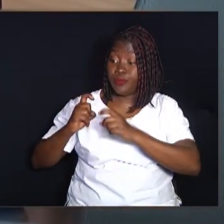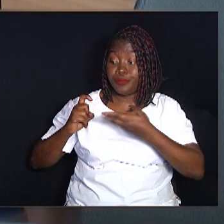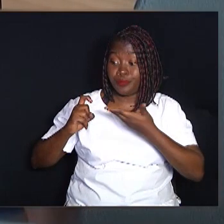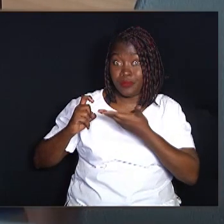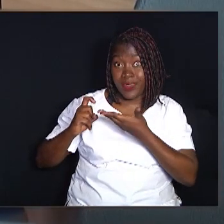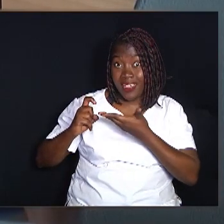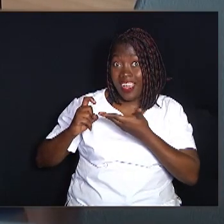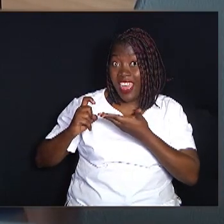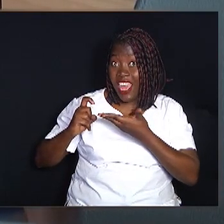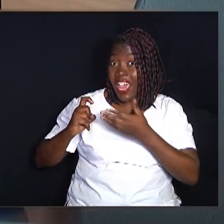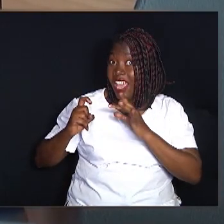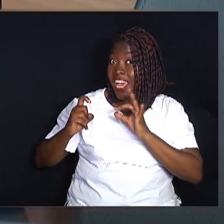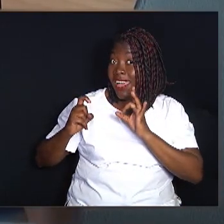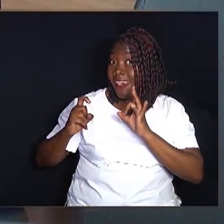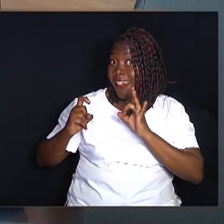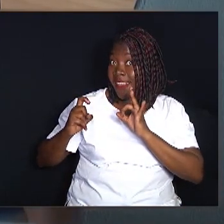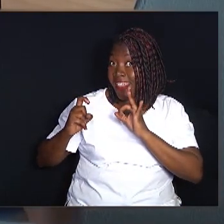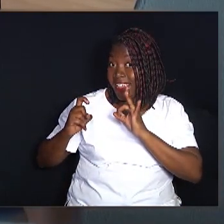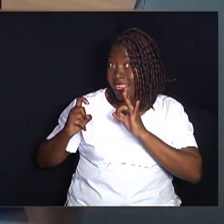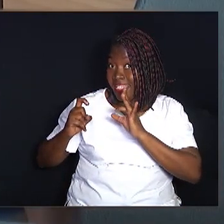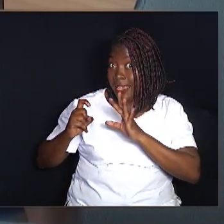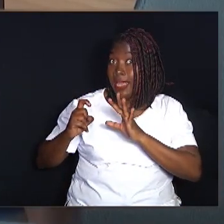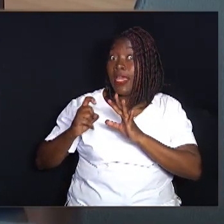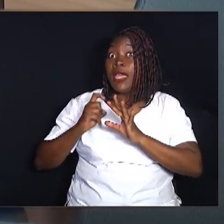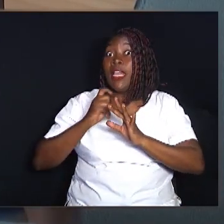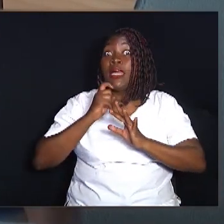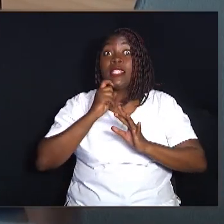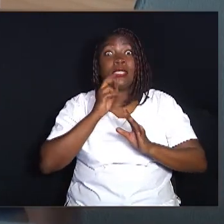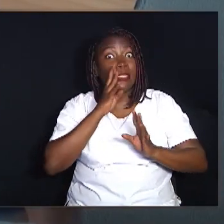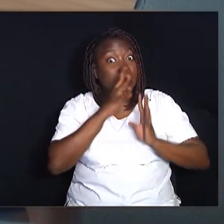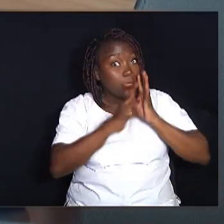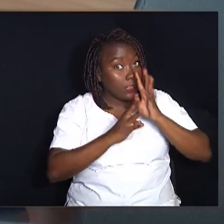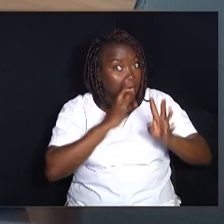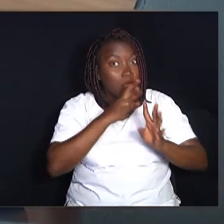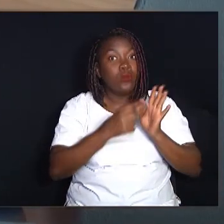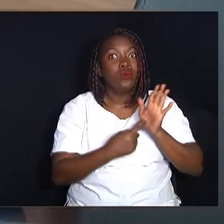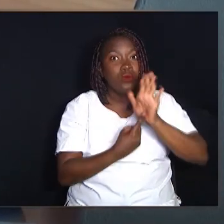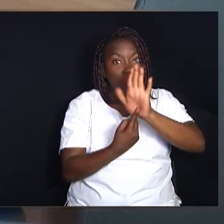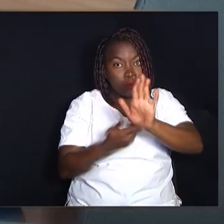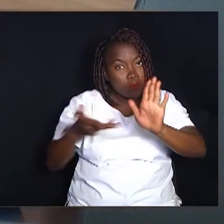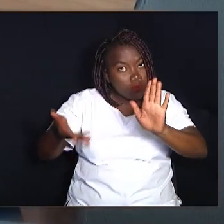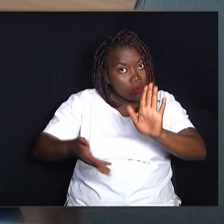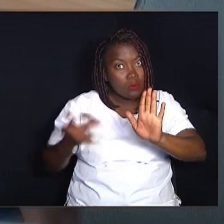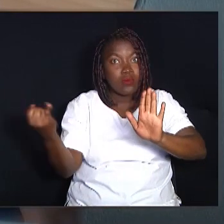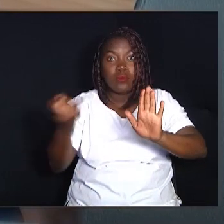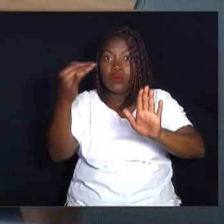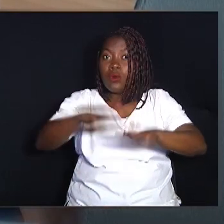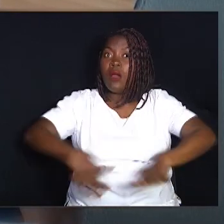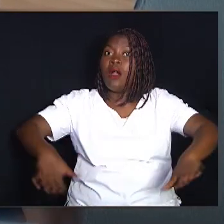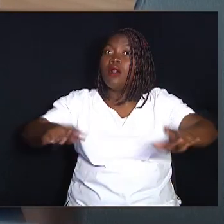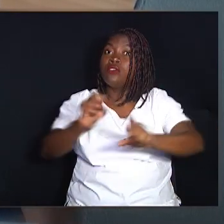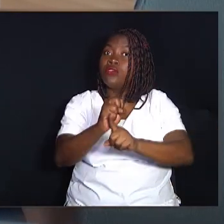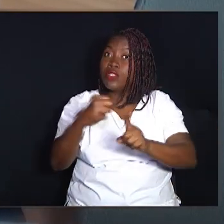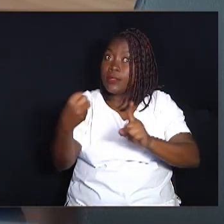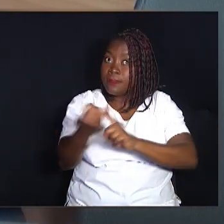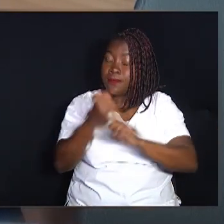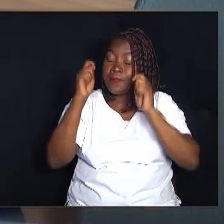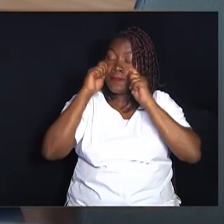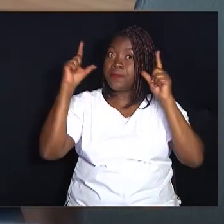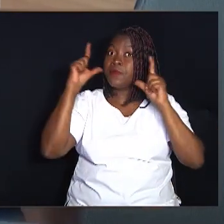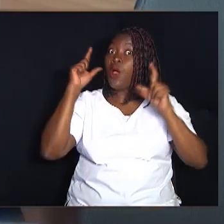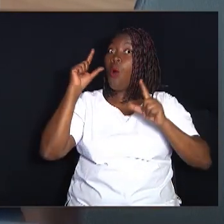além dessa denúncia que está sendo apresentada aqui hoje, muito importante para toda a sociedade tomar ciência do que